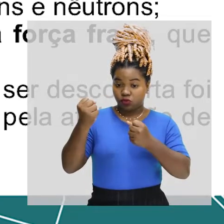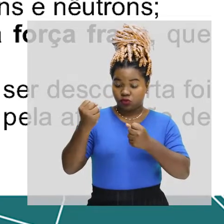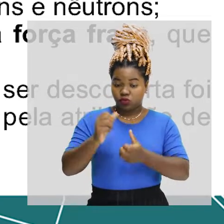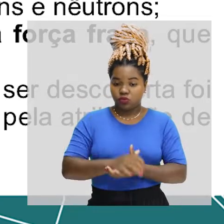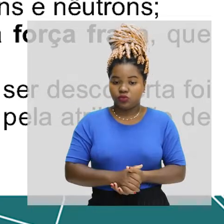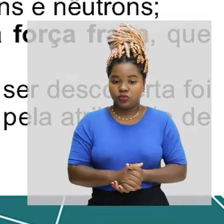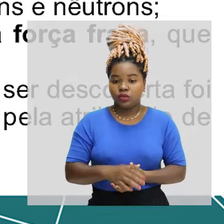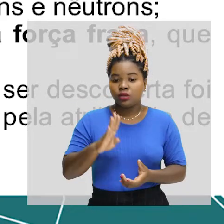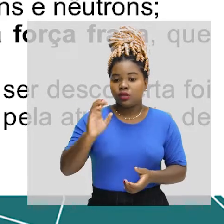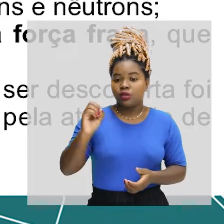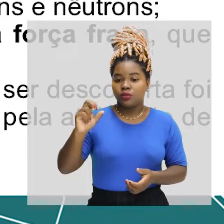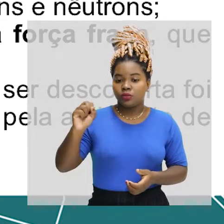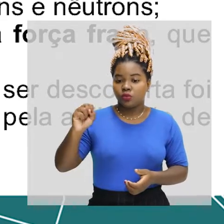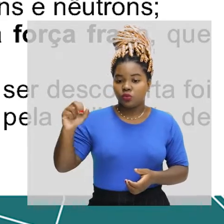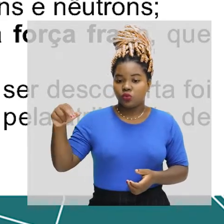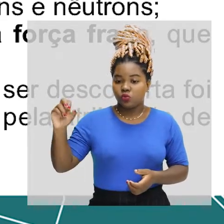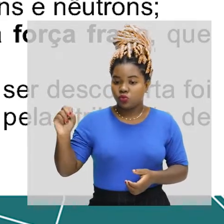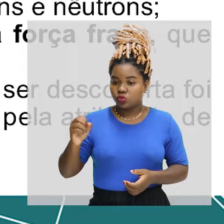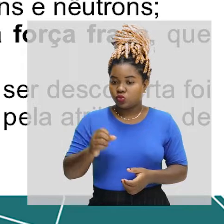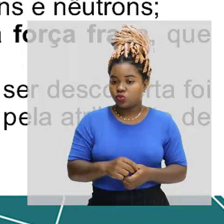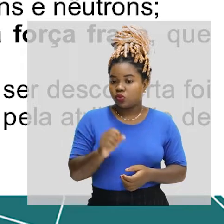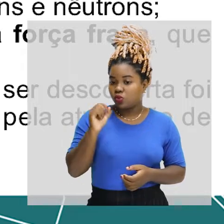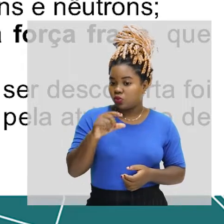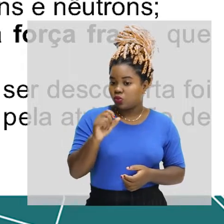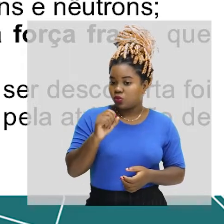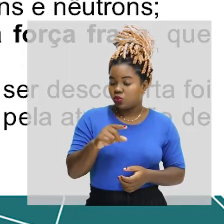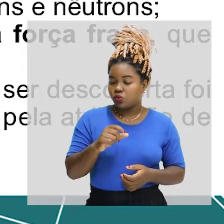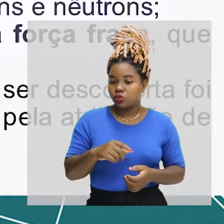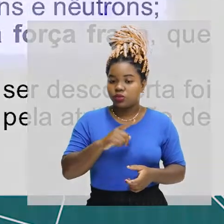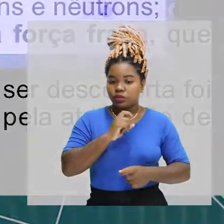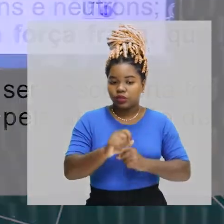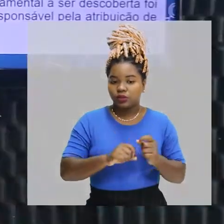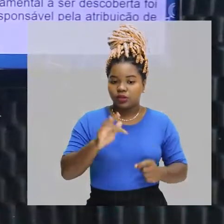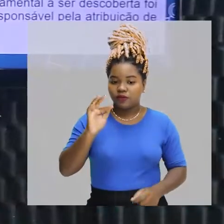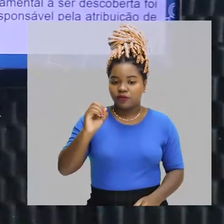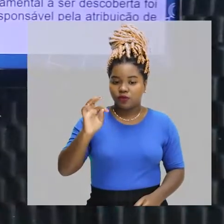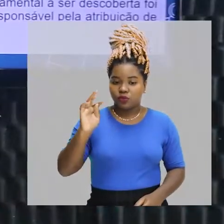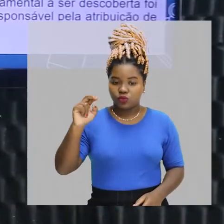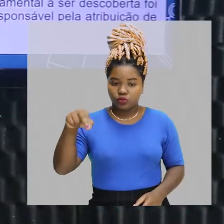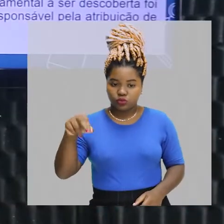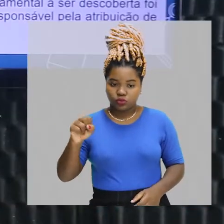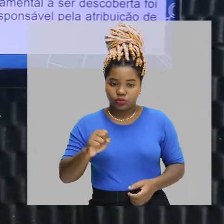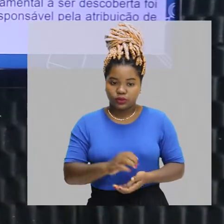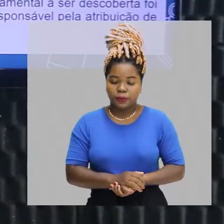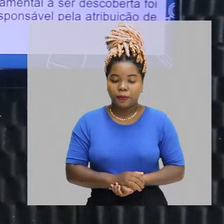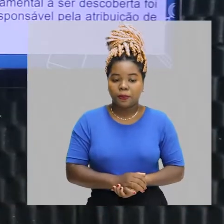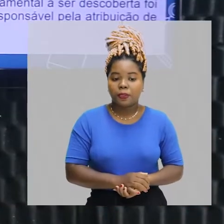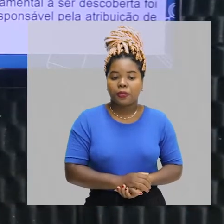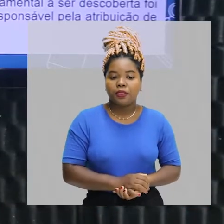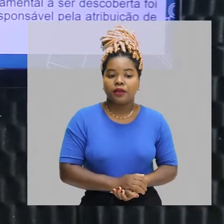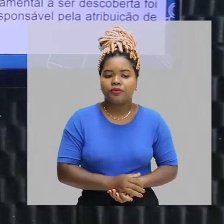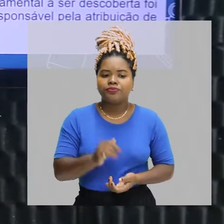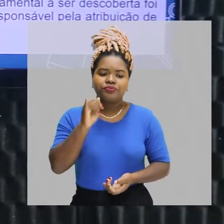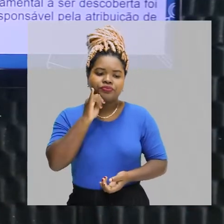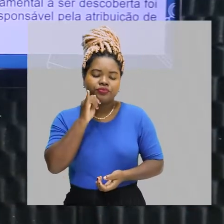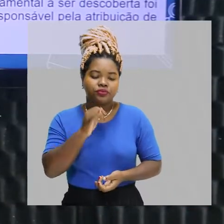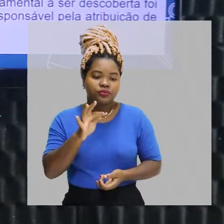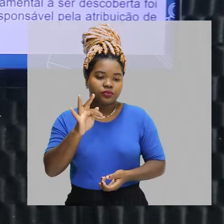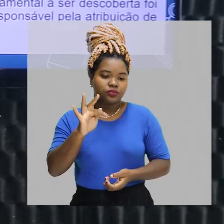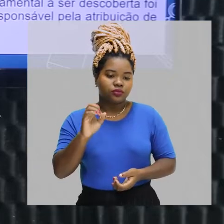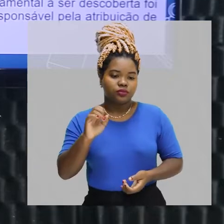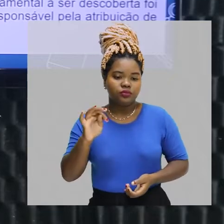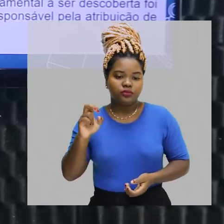E aqui os bósons, né, que nós temos a mediação dele é feita através dos fótons, certo? Então, por exemplo, aqui os